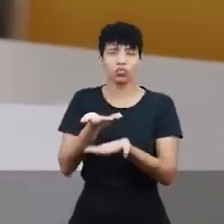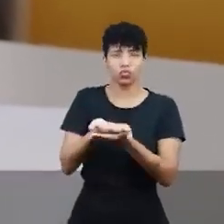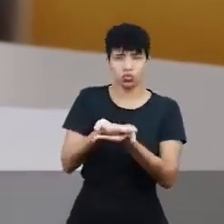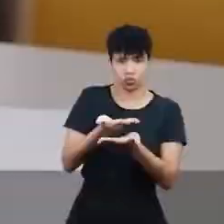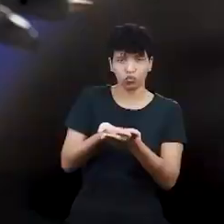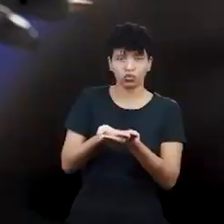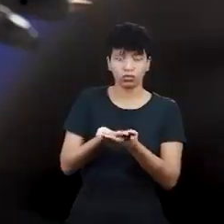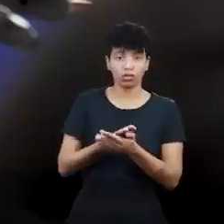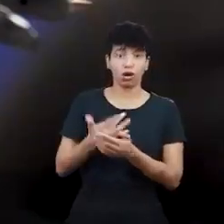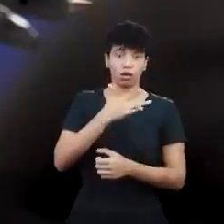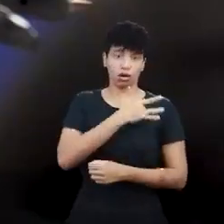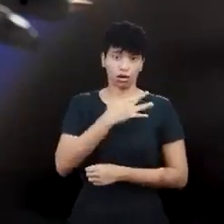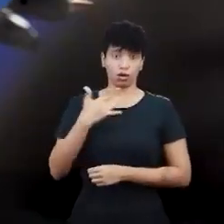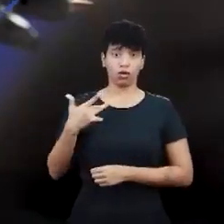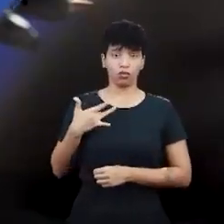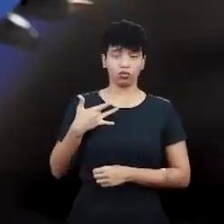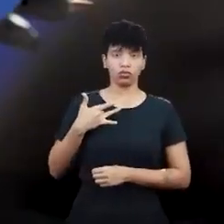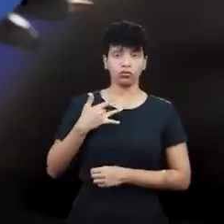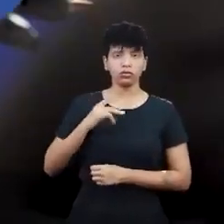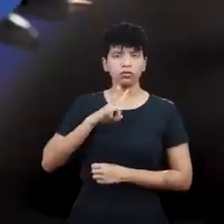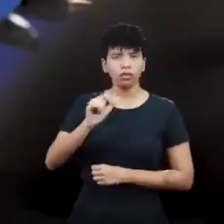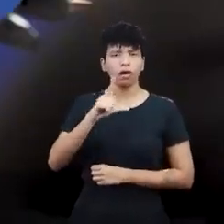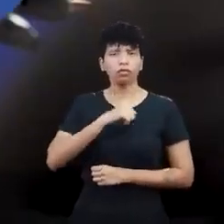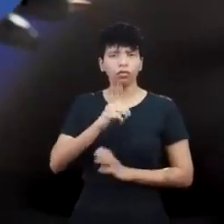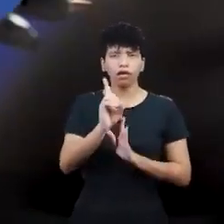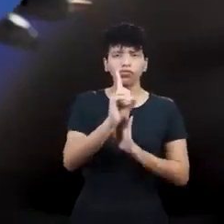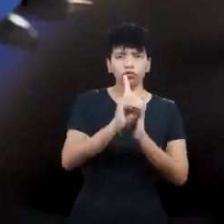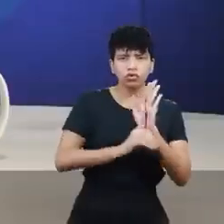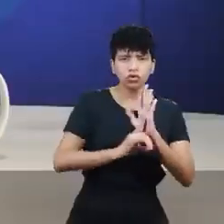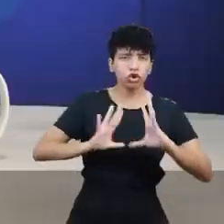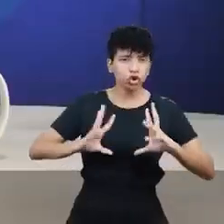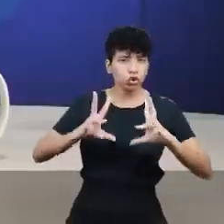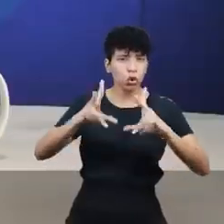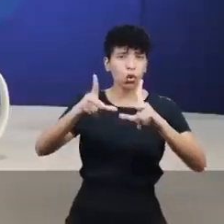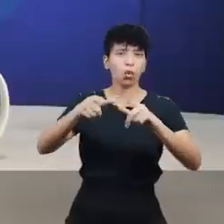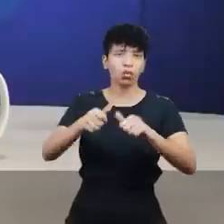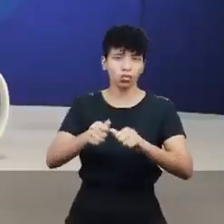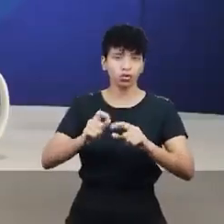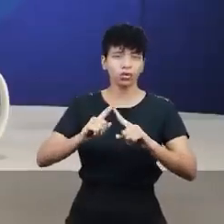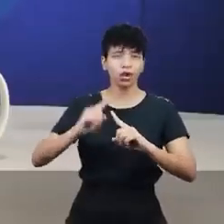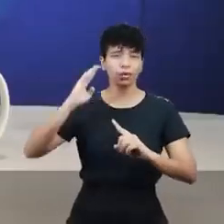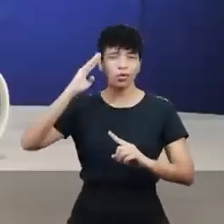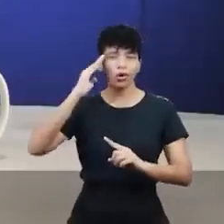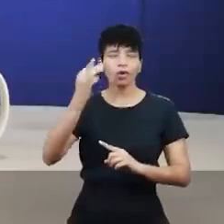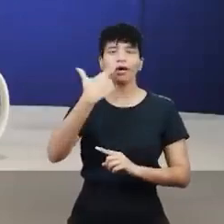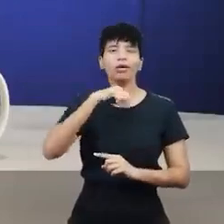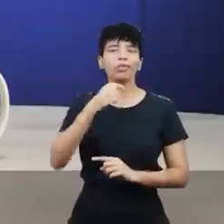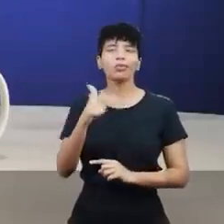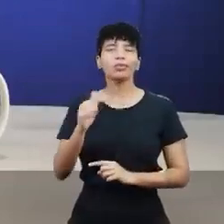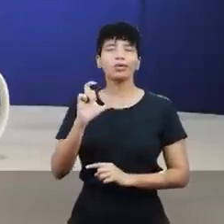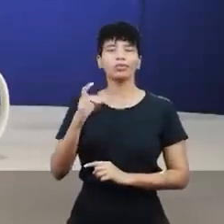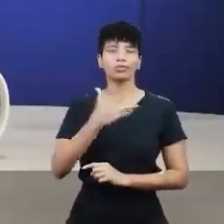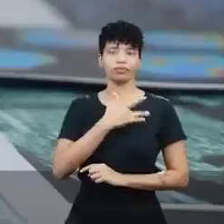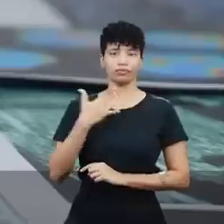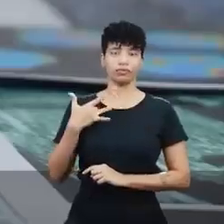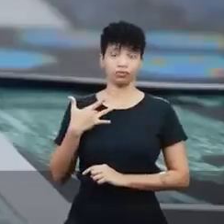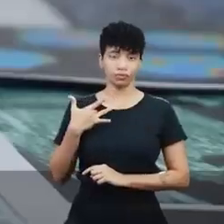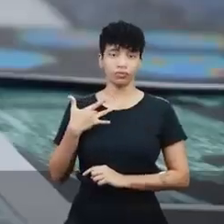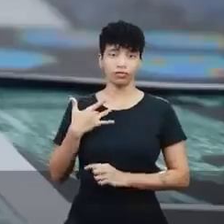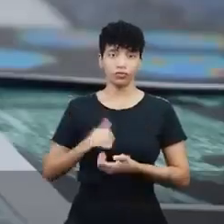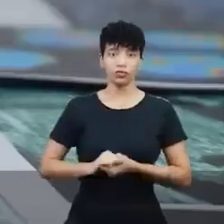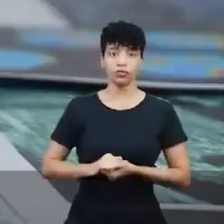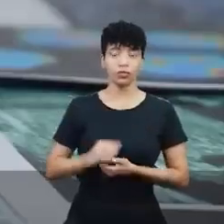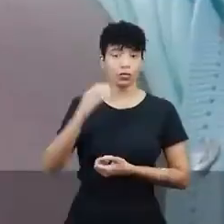os alunos. A saúde permitirá acesso a todos, preferencialmente a quem não tem plano de saúde.